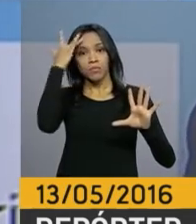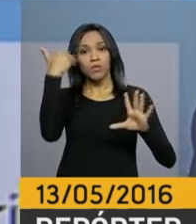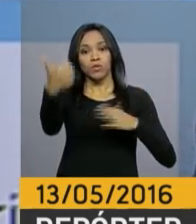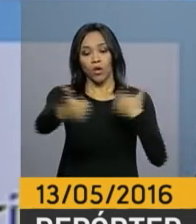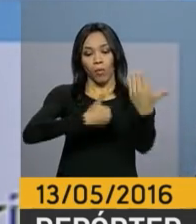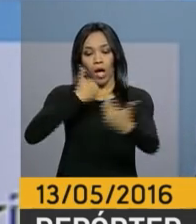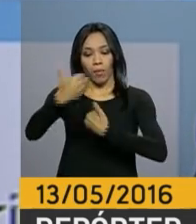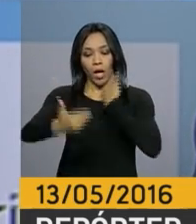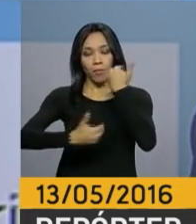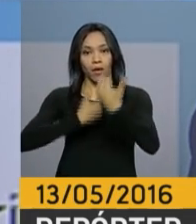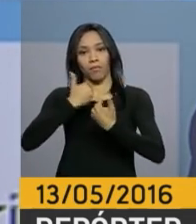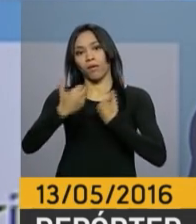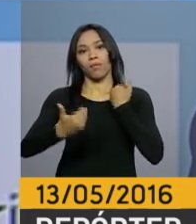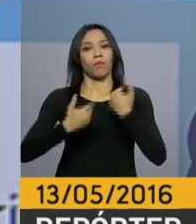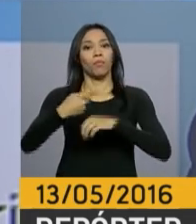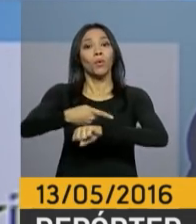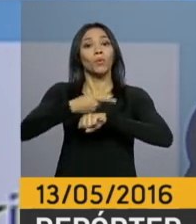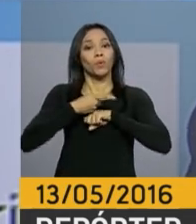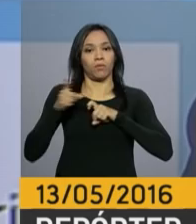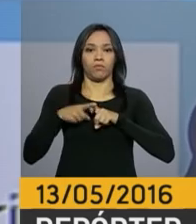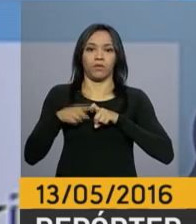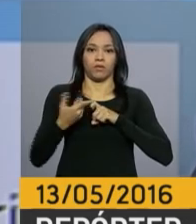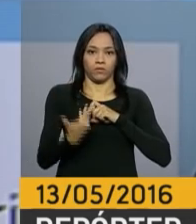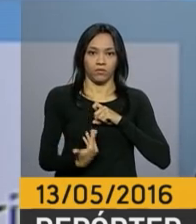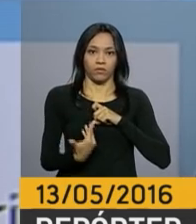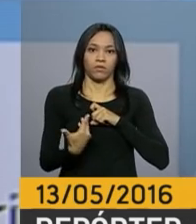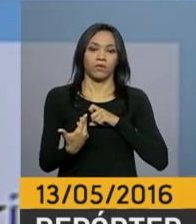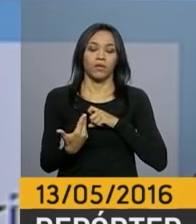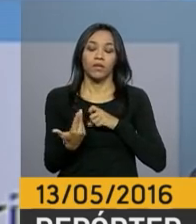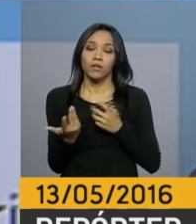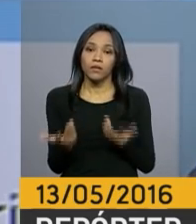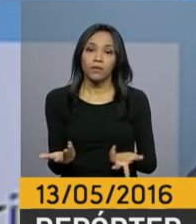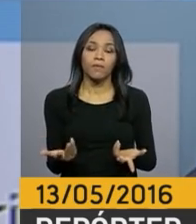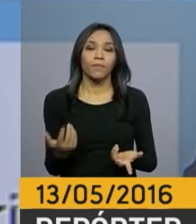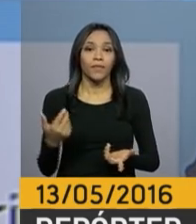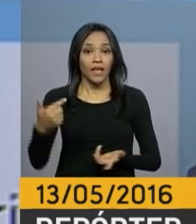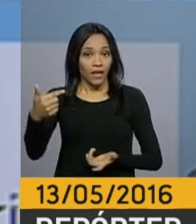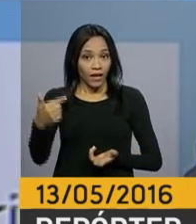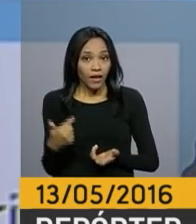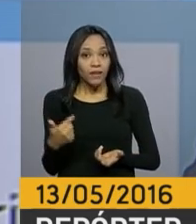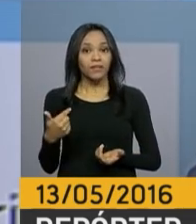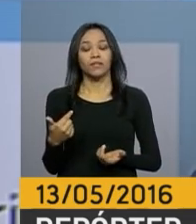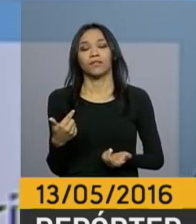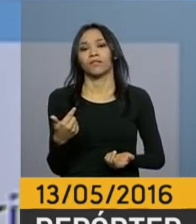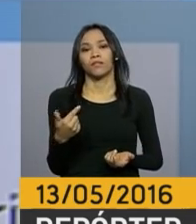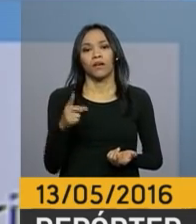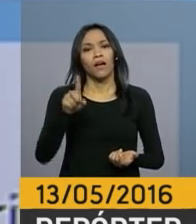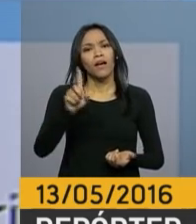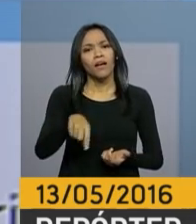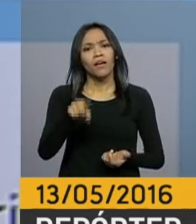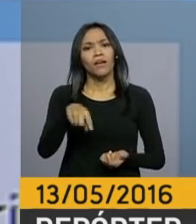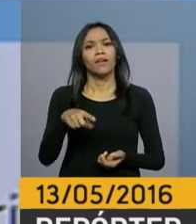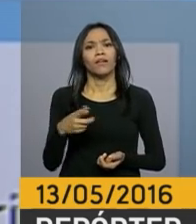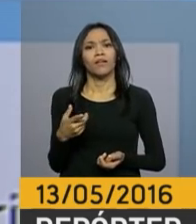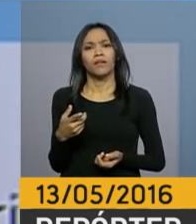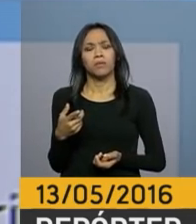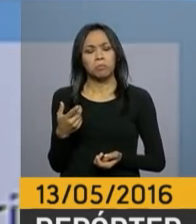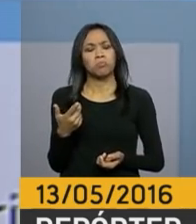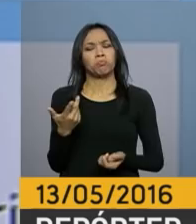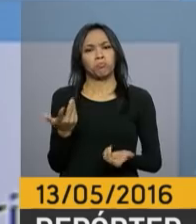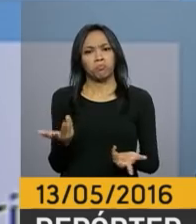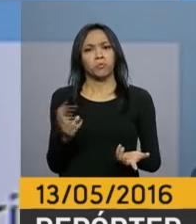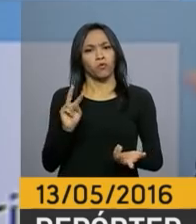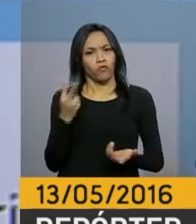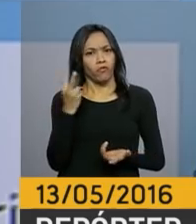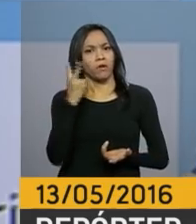médicos nas filas como a acontecem eh acontecia anteriormente Então esta é uma um vamos dizer um valor que